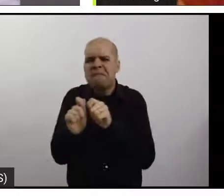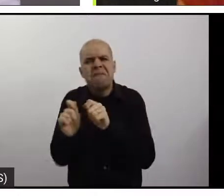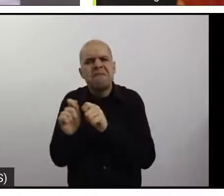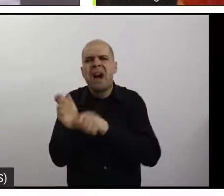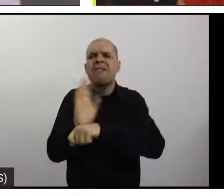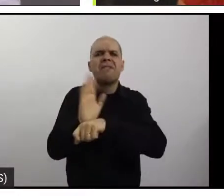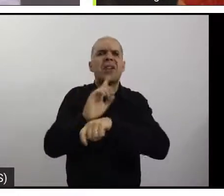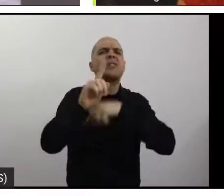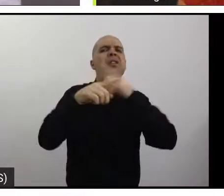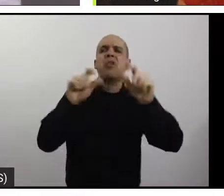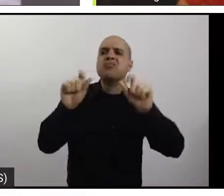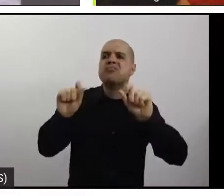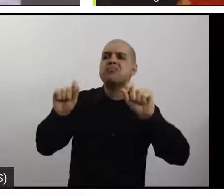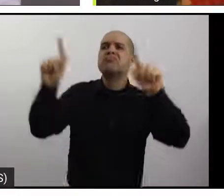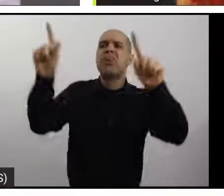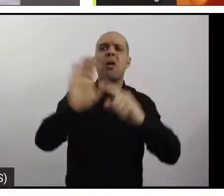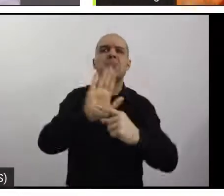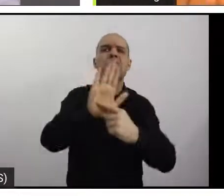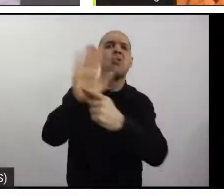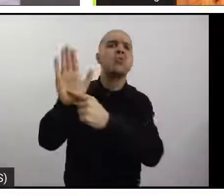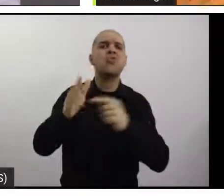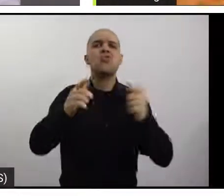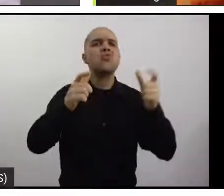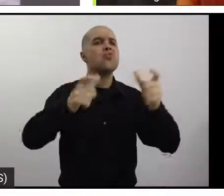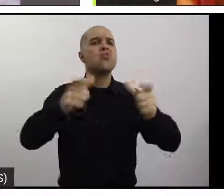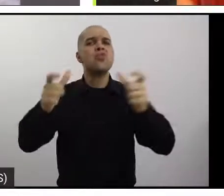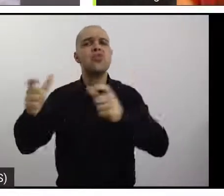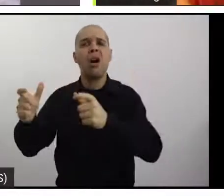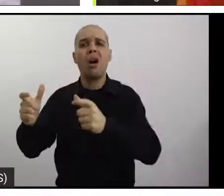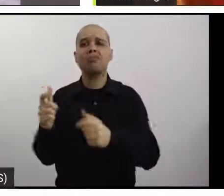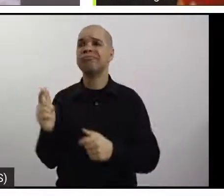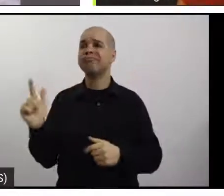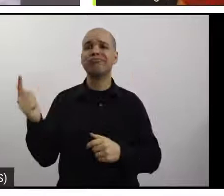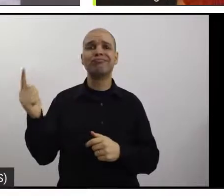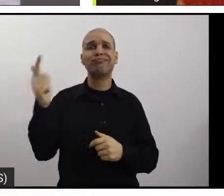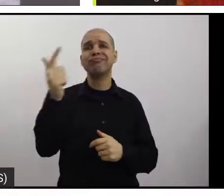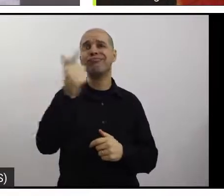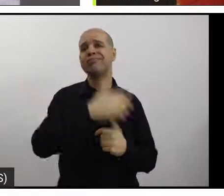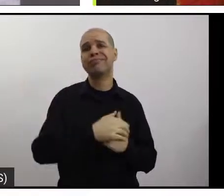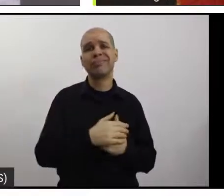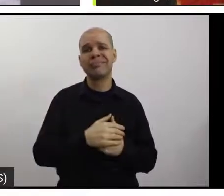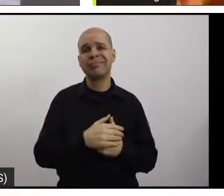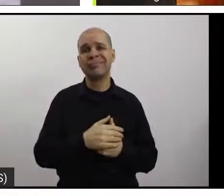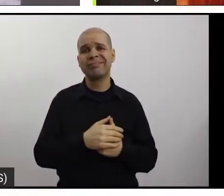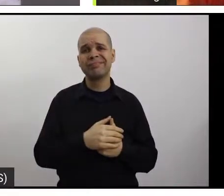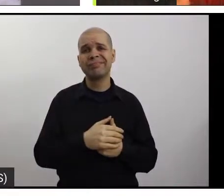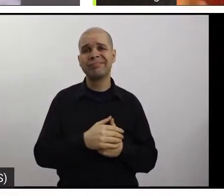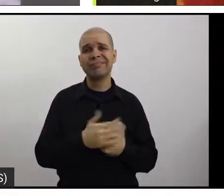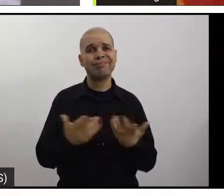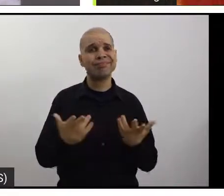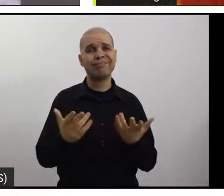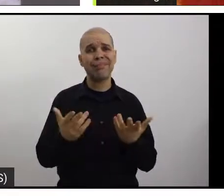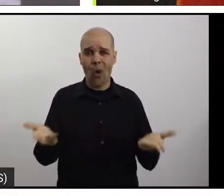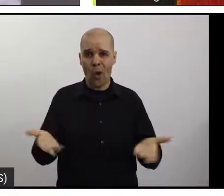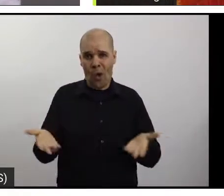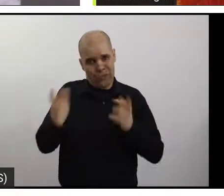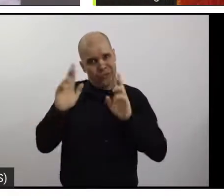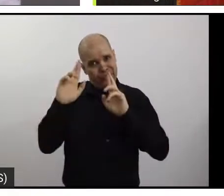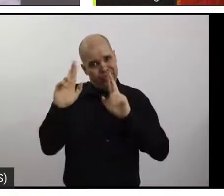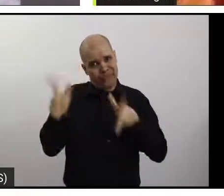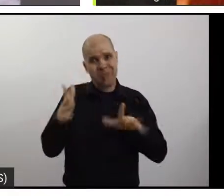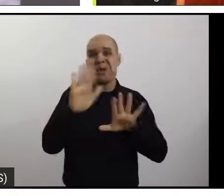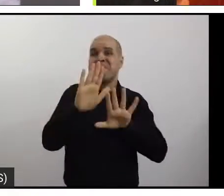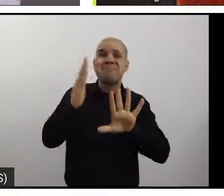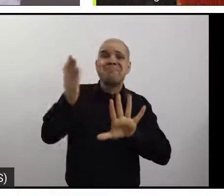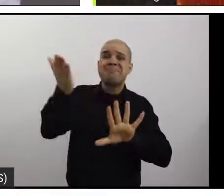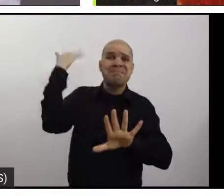Não tinha onde passar, entendeu? No máximo, assim, um salão de arte, ou um festival. Também as